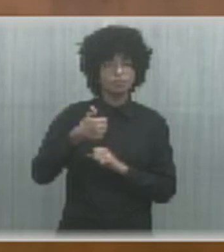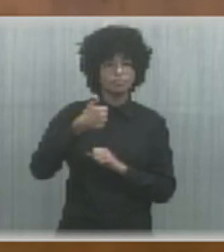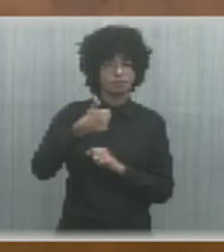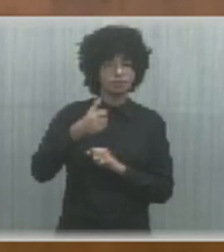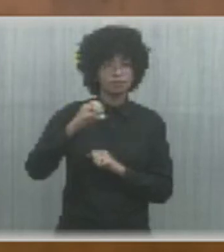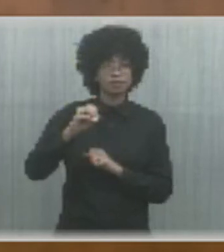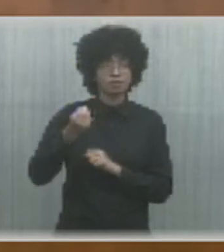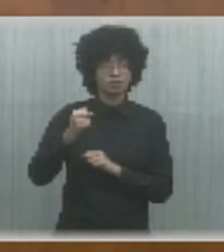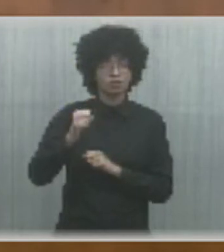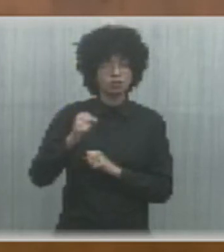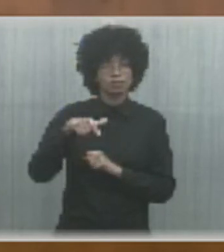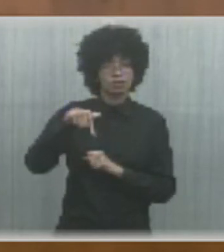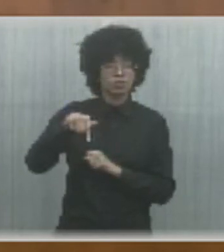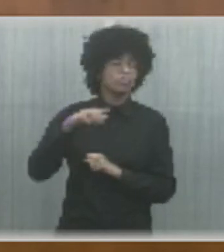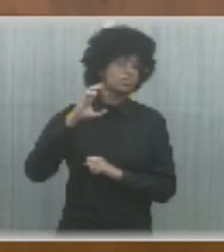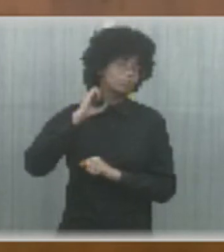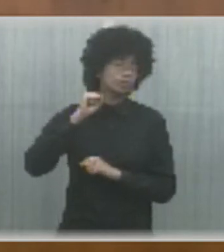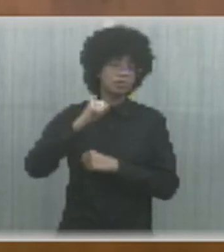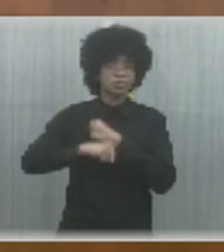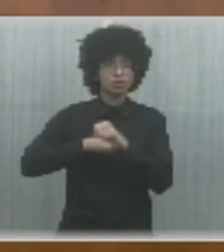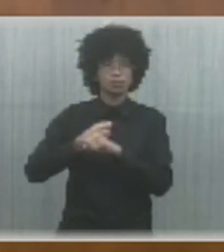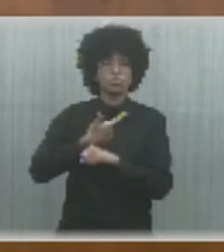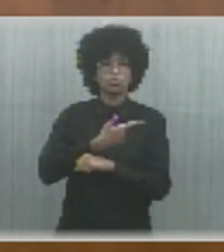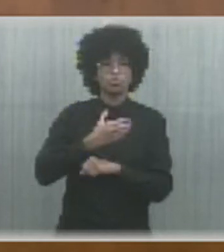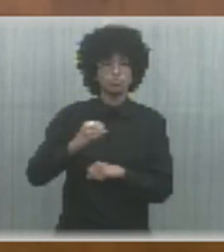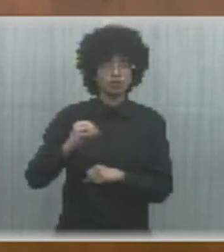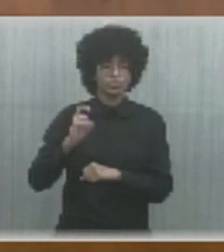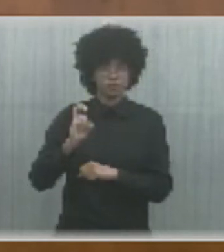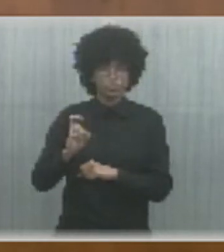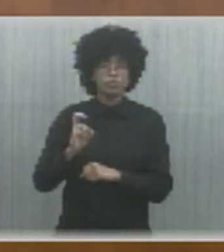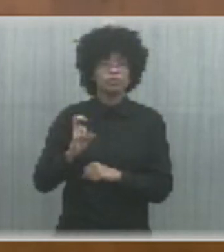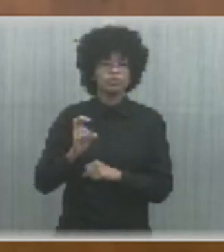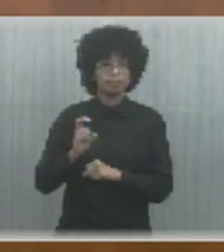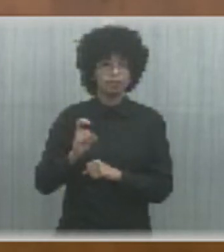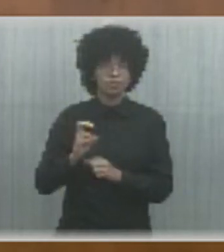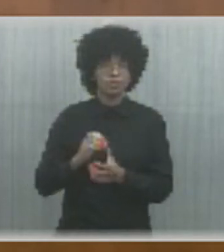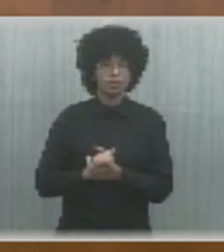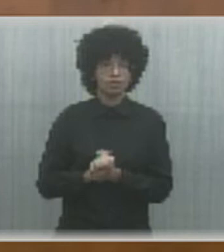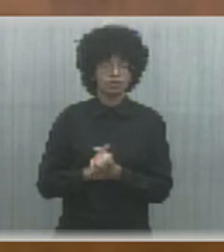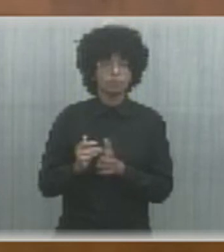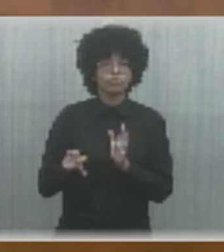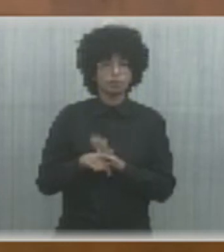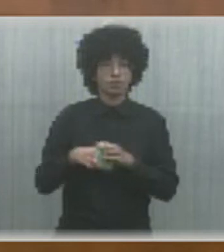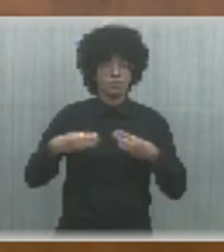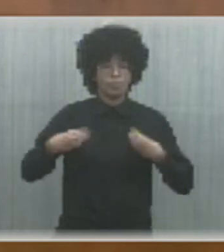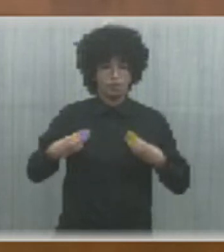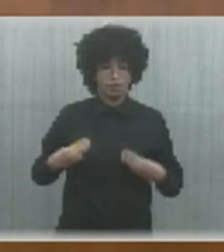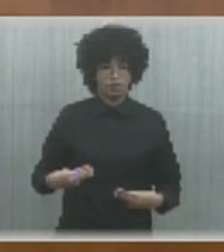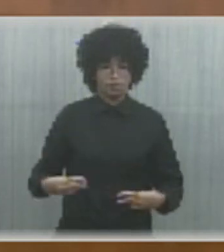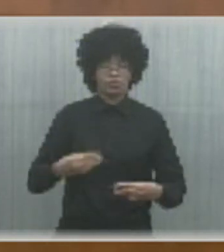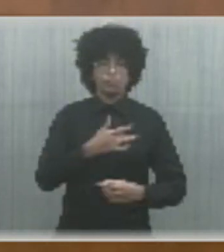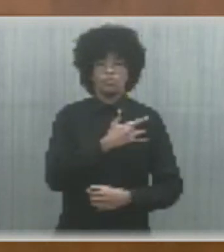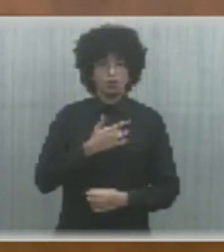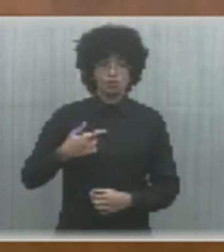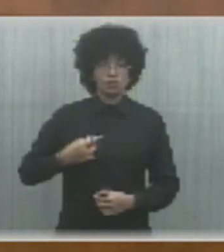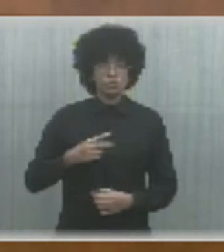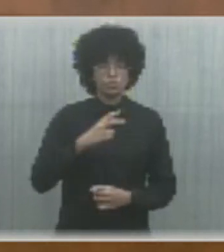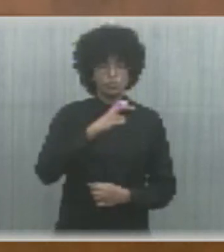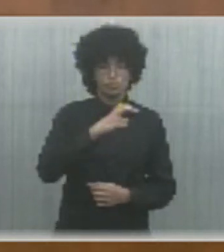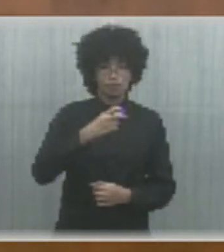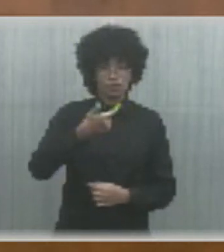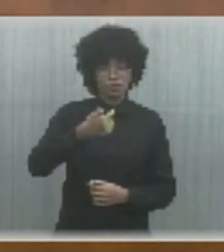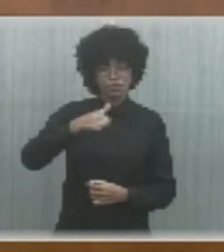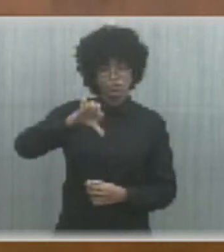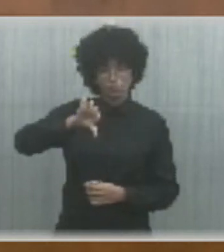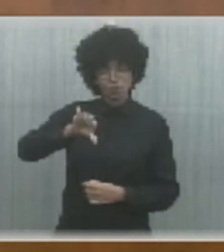11.108, de 7 de abril de 2005, e na portaria do Ministério da Saúde, 529,